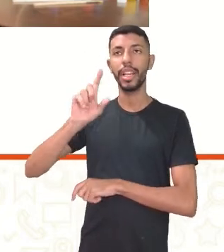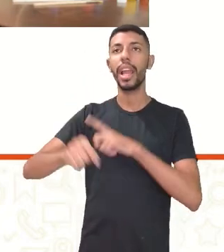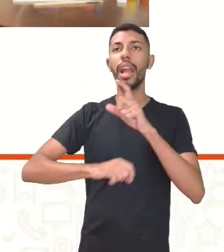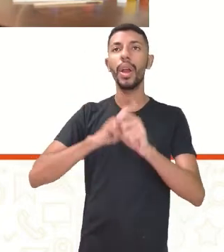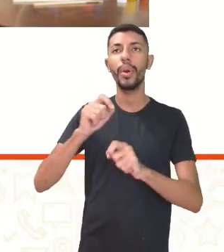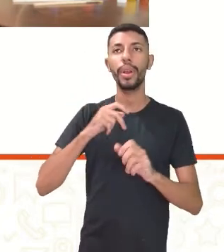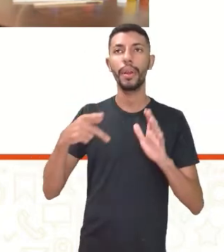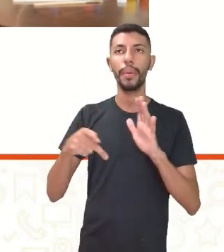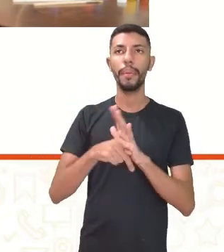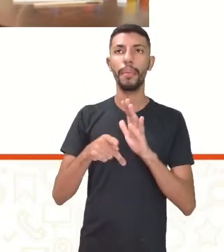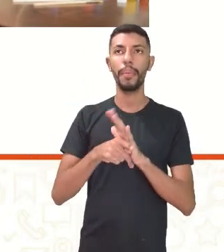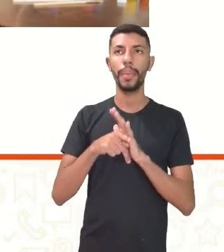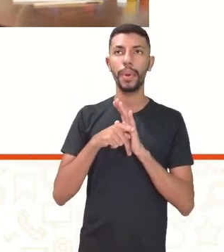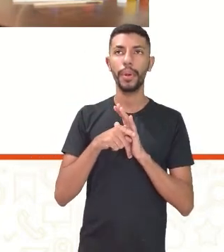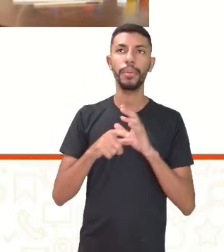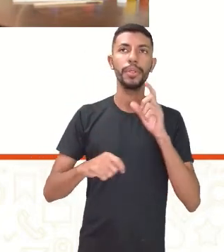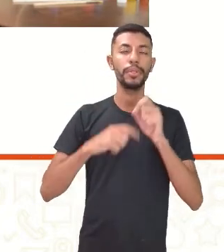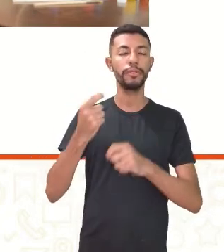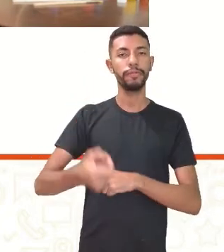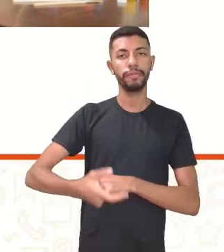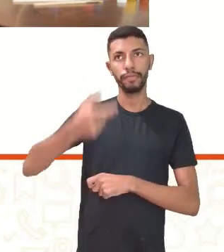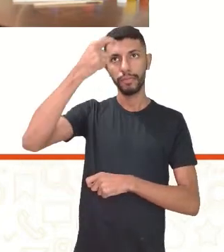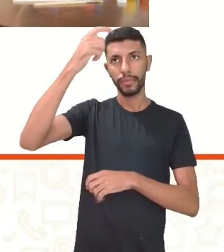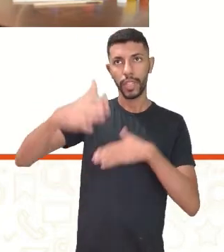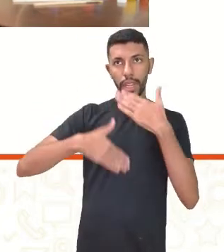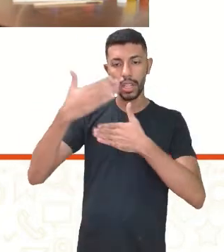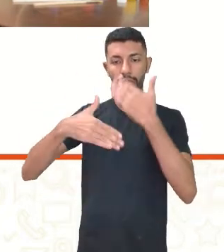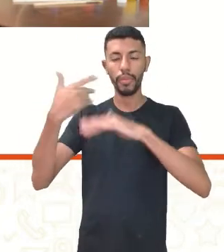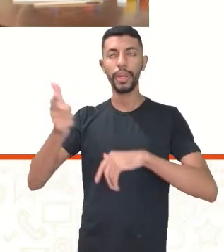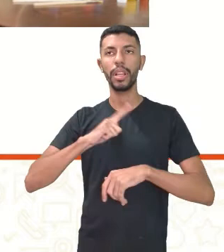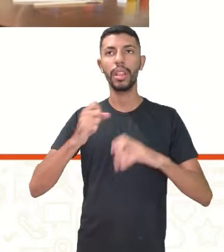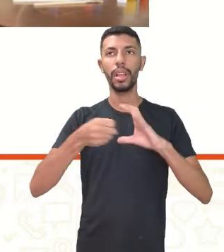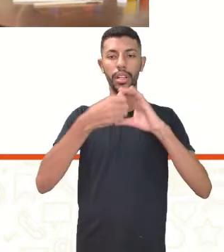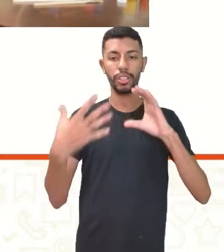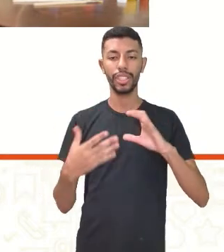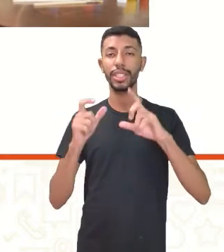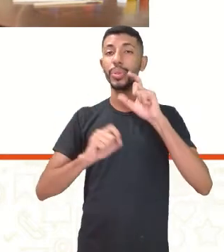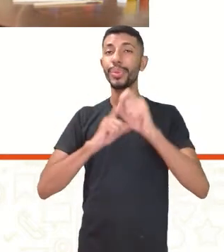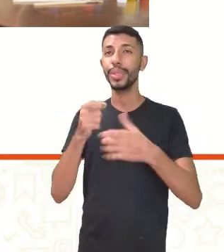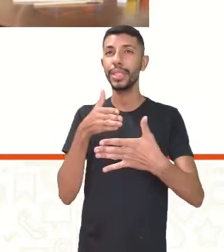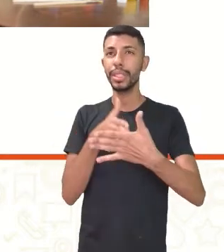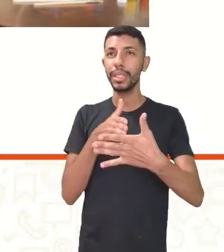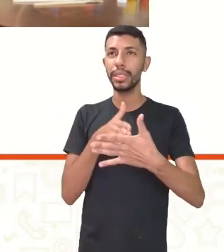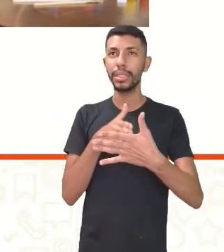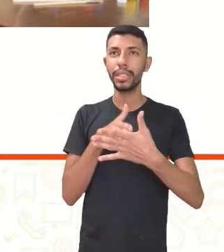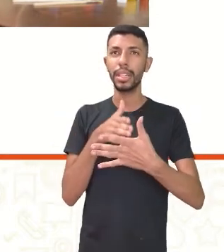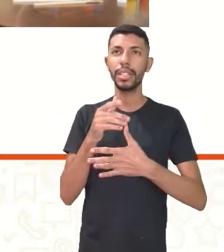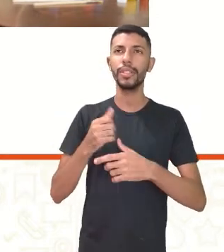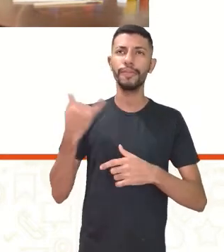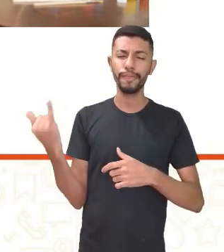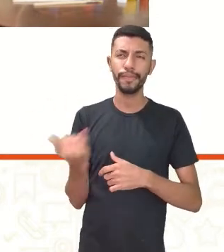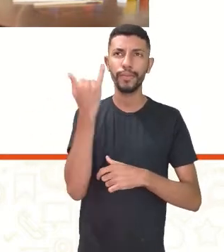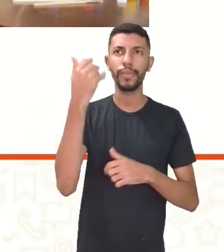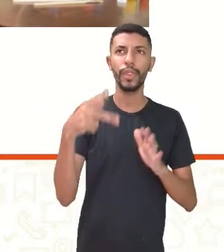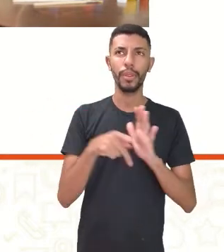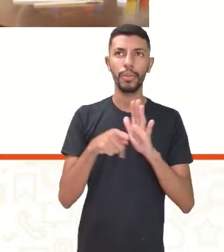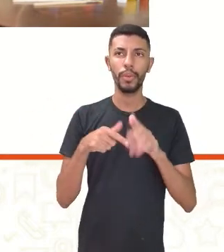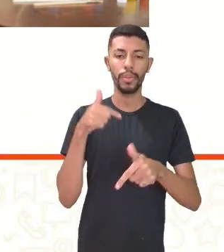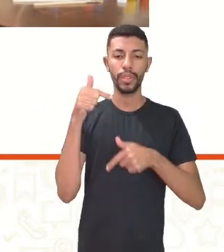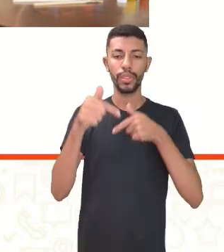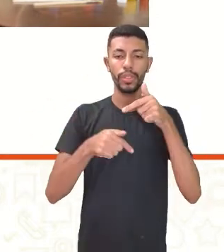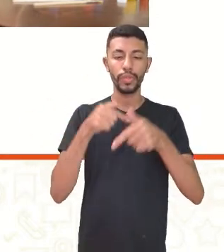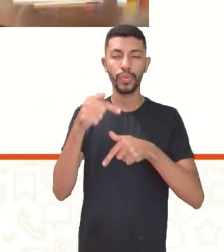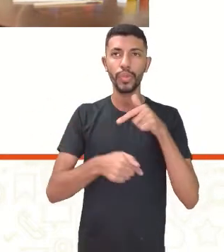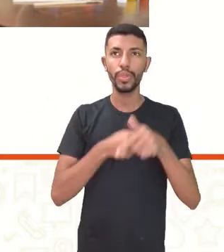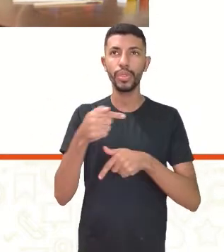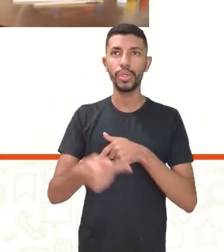da neurodesenvolvimento que se caracteriza por limitações significativas das funções